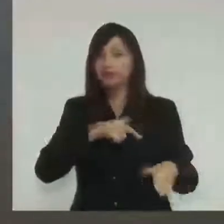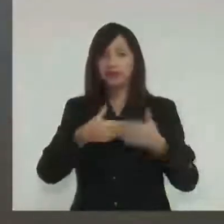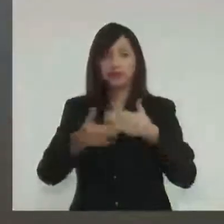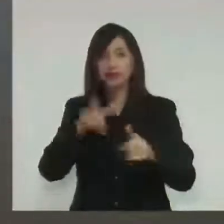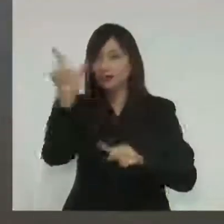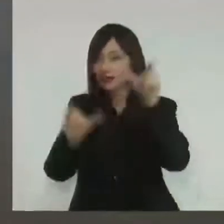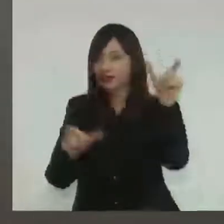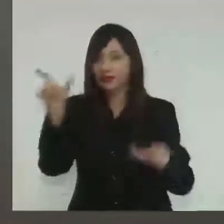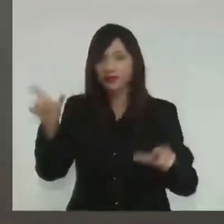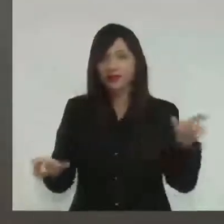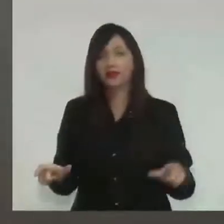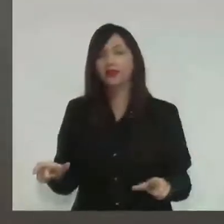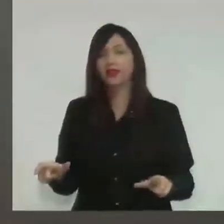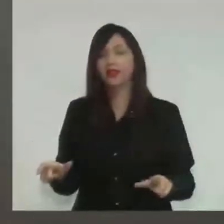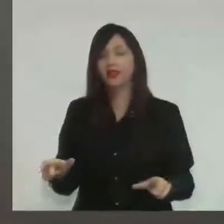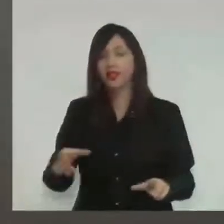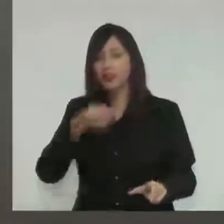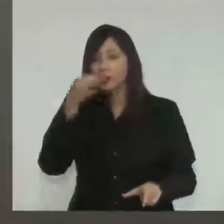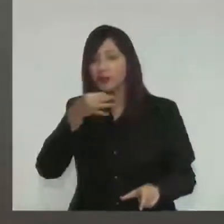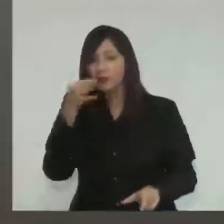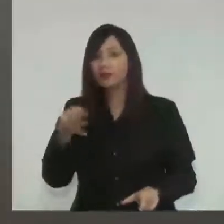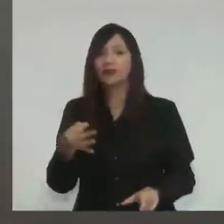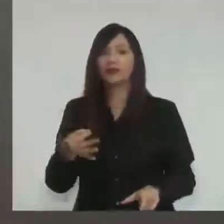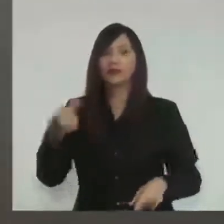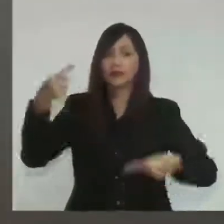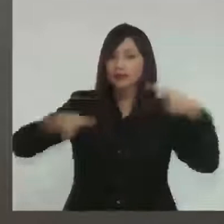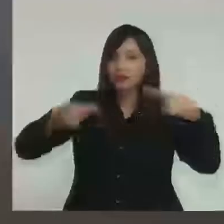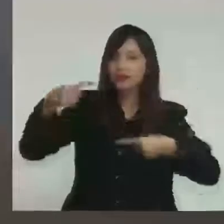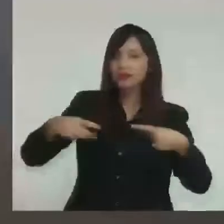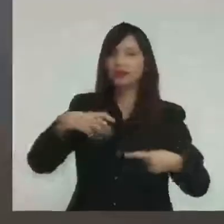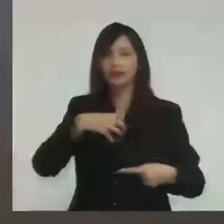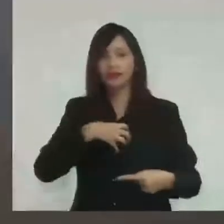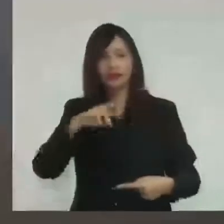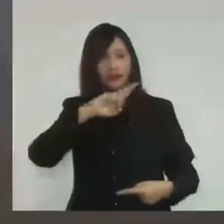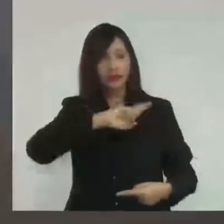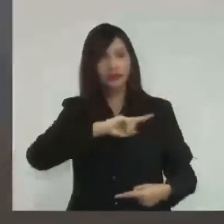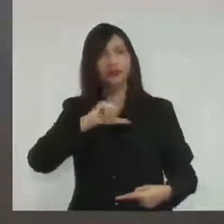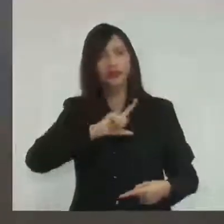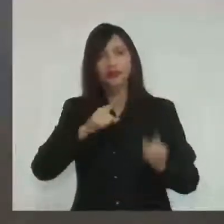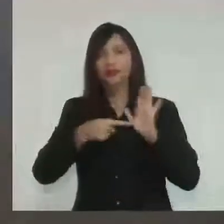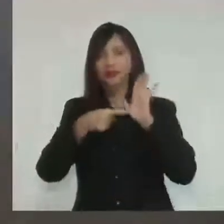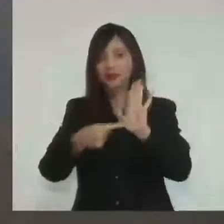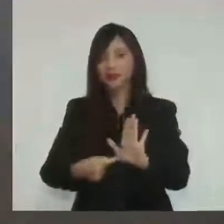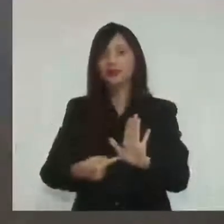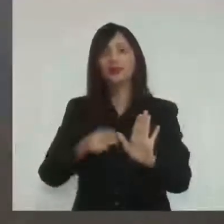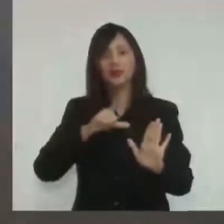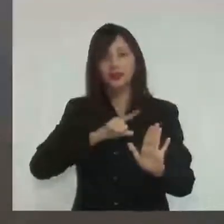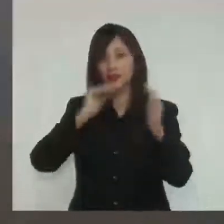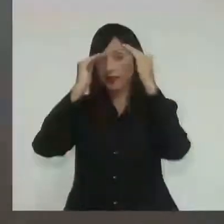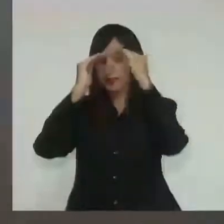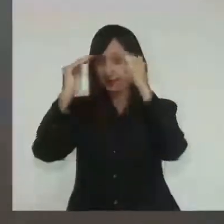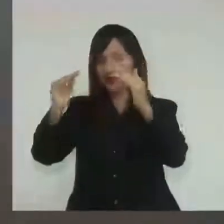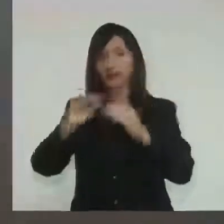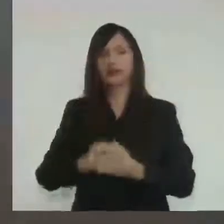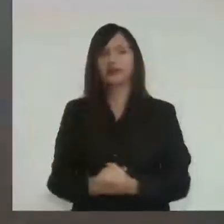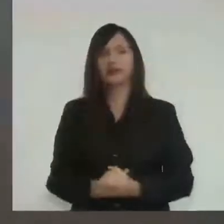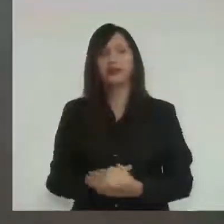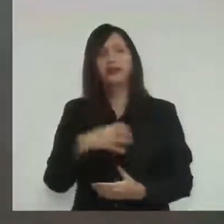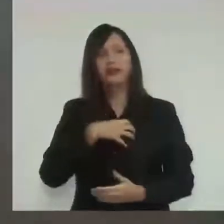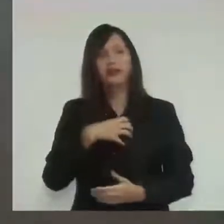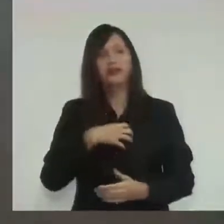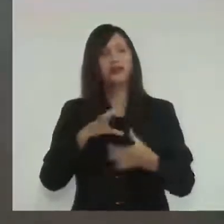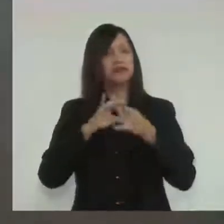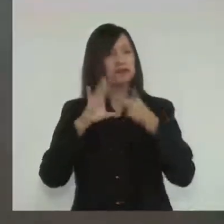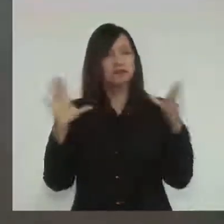políticas, as visões de mundo, as sensibilidades, as religiões têm que ser manifestadas e têm que ser respeitadas. Nesse sentido, eu